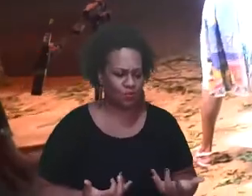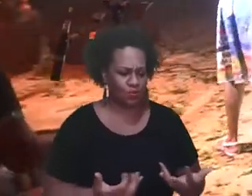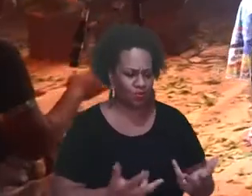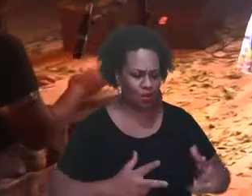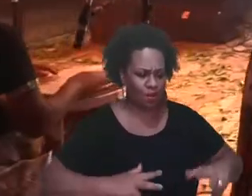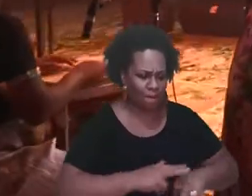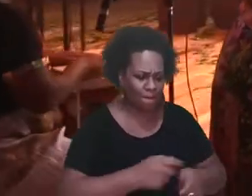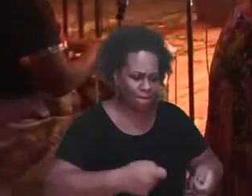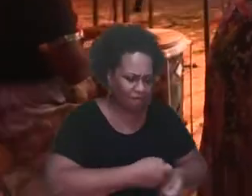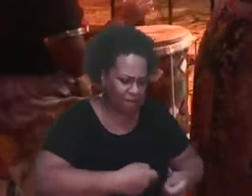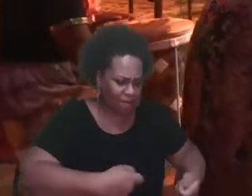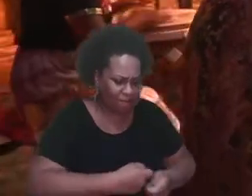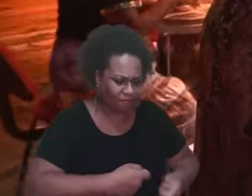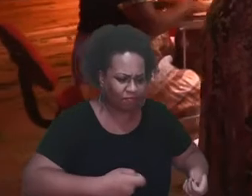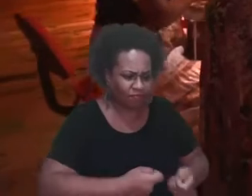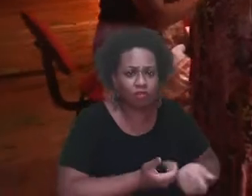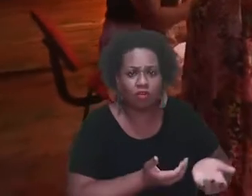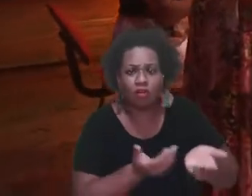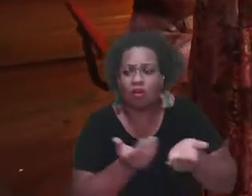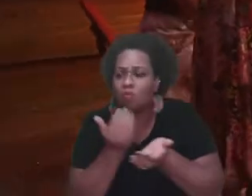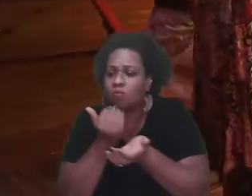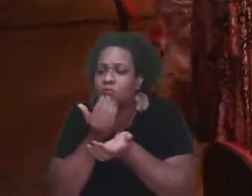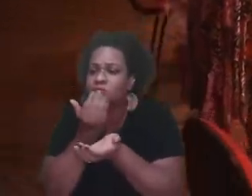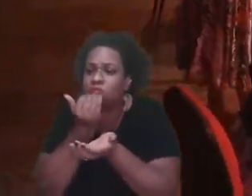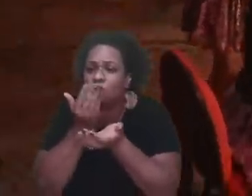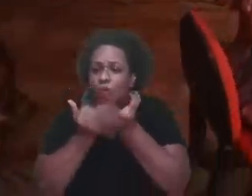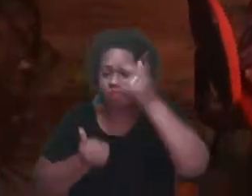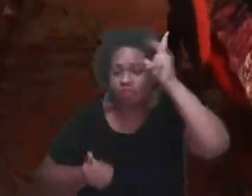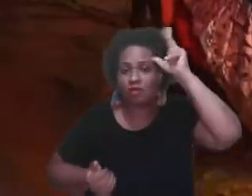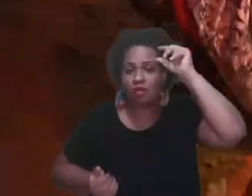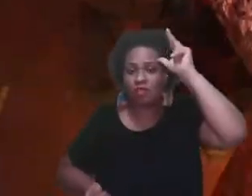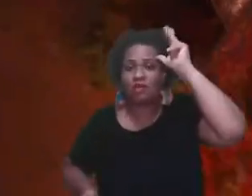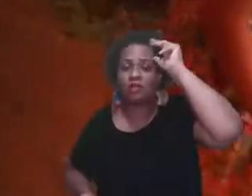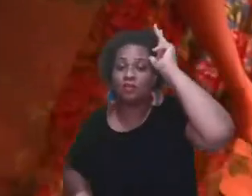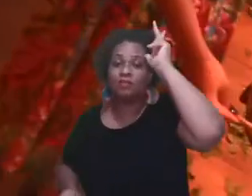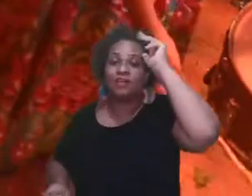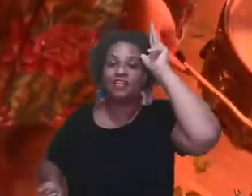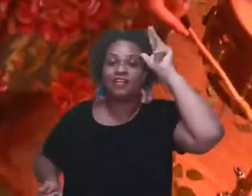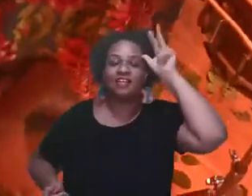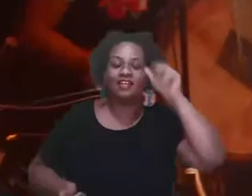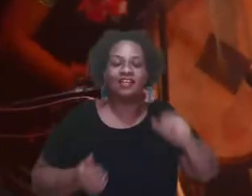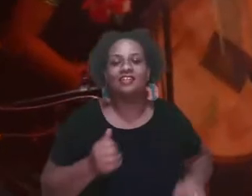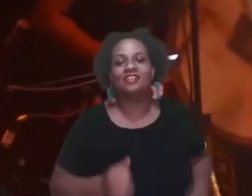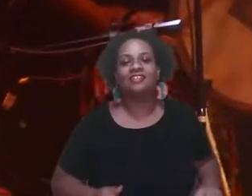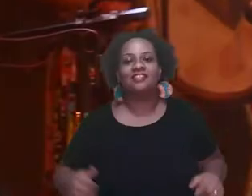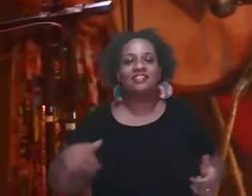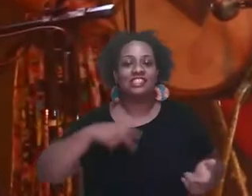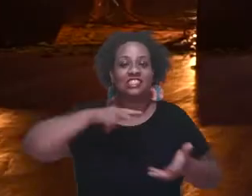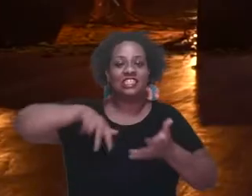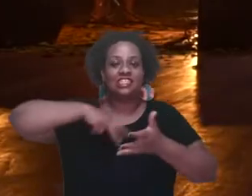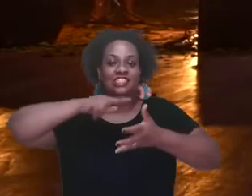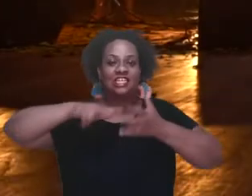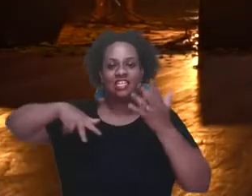Davi para ver o cavalo comer vou cortar capim para ver o cavalo comer